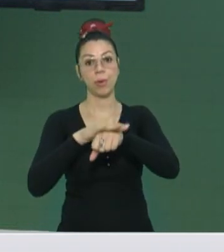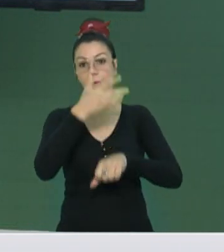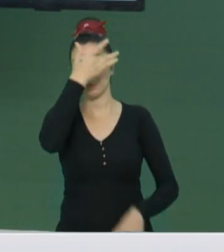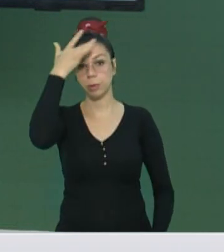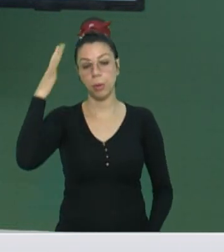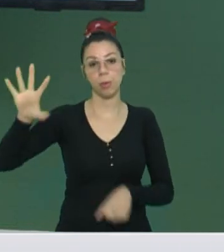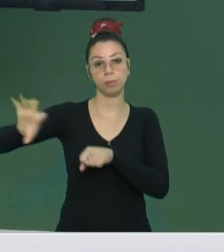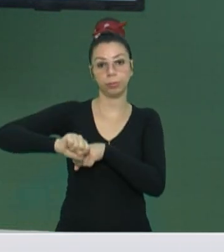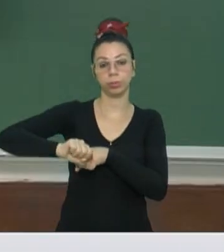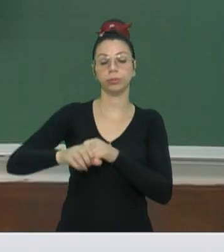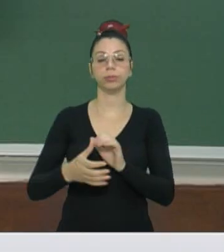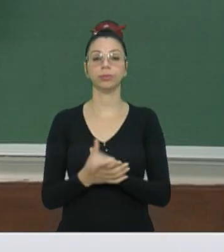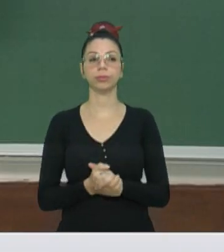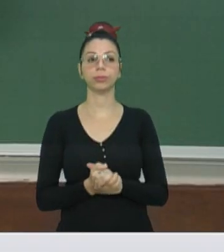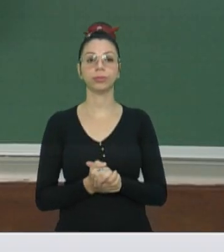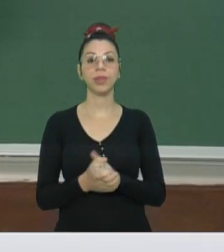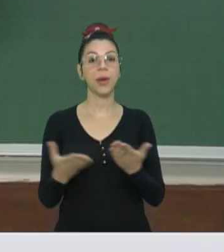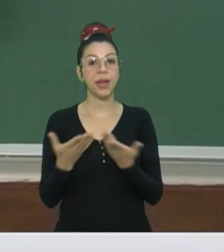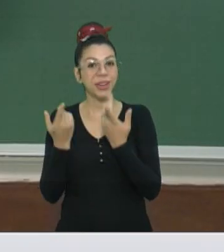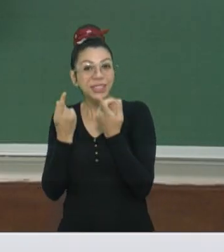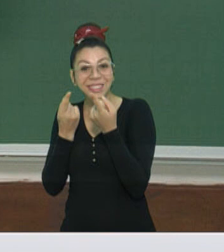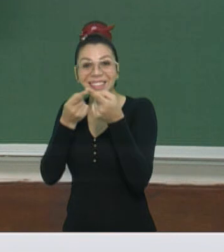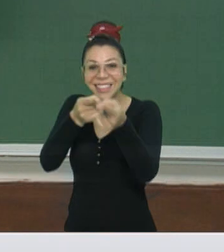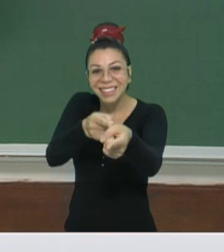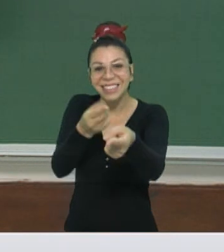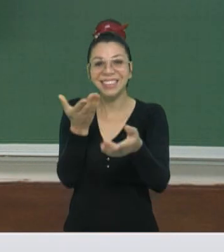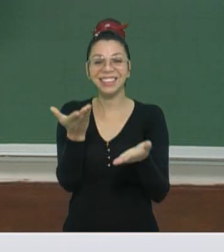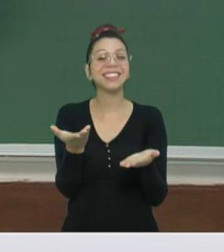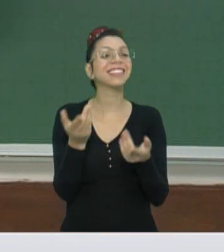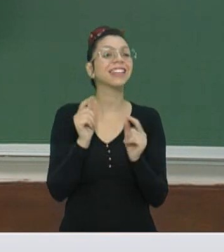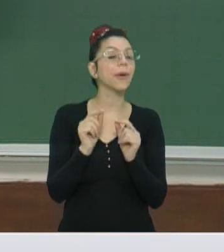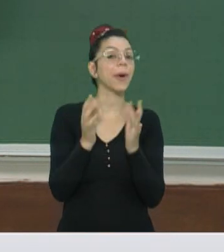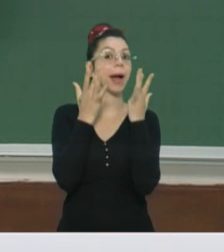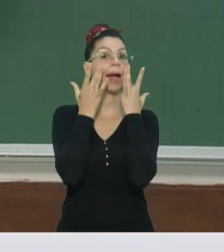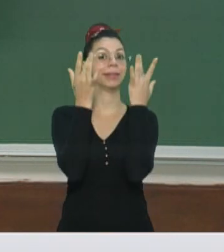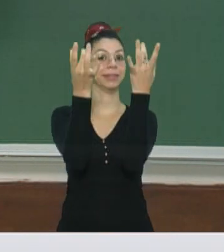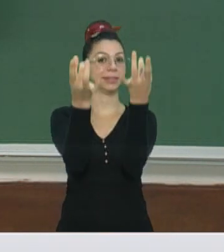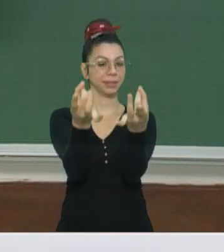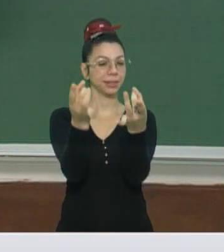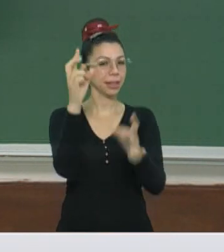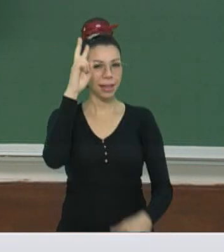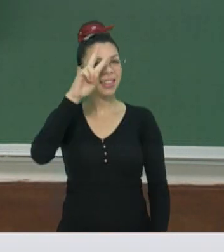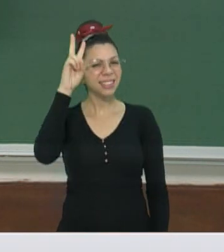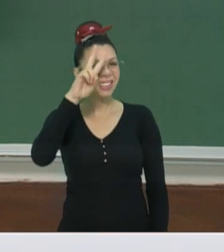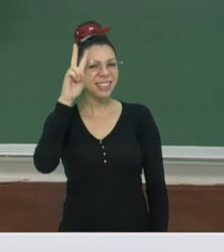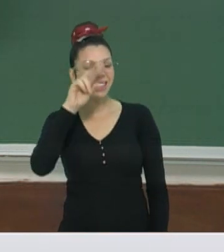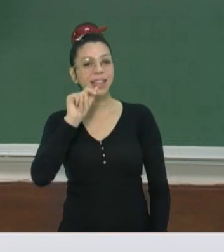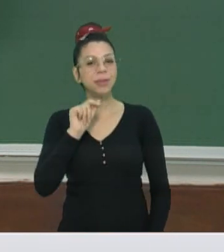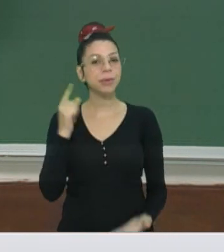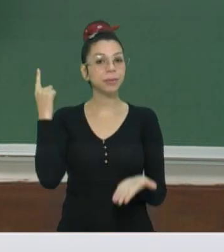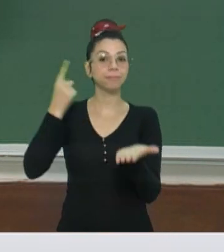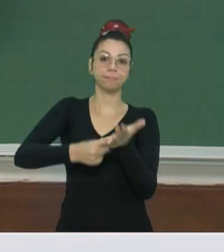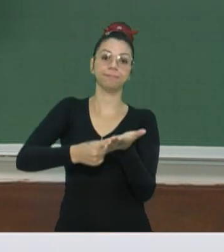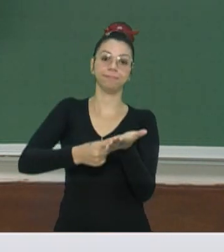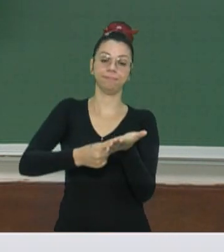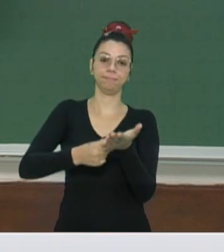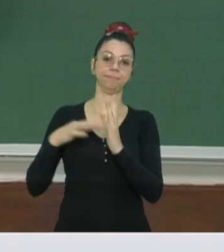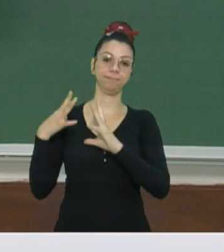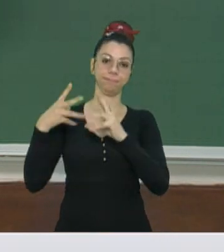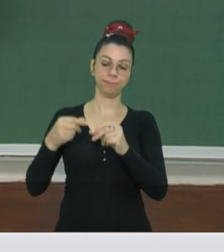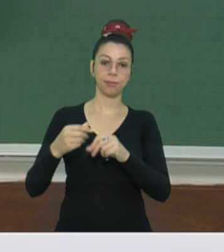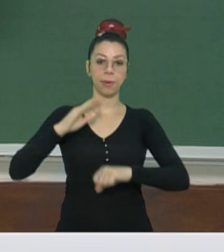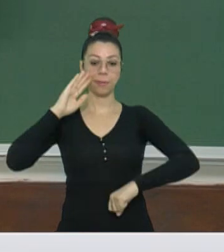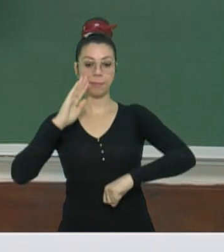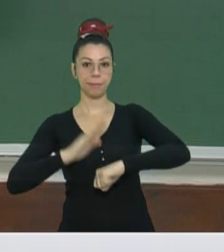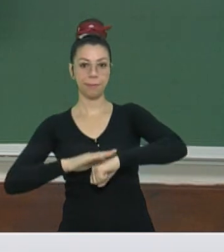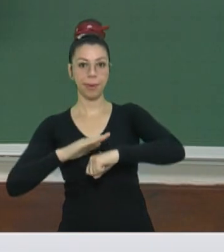professora vai lançar um desafio para você. Presta atenção. Lembra que o meu compromisso é de todos? E que é meu e